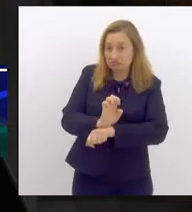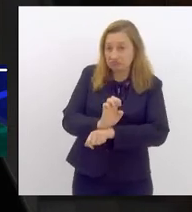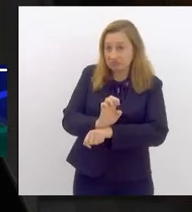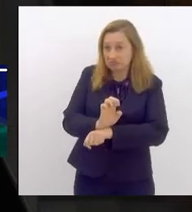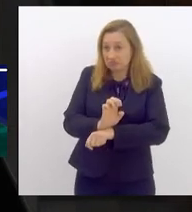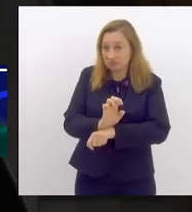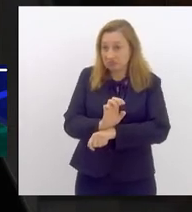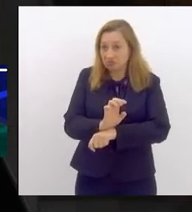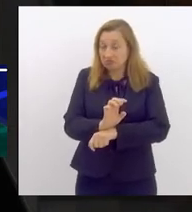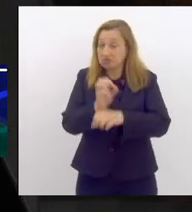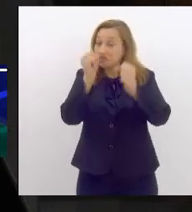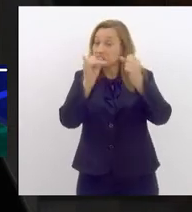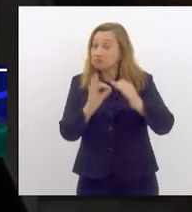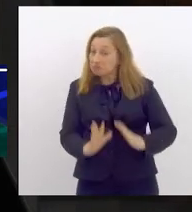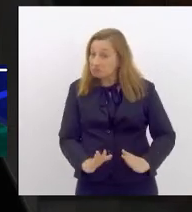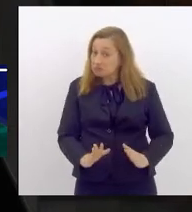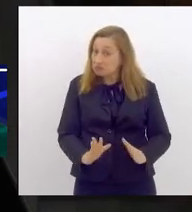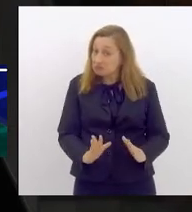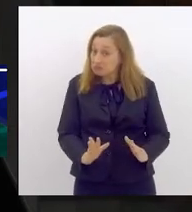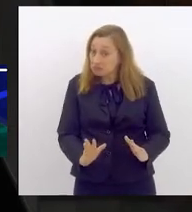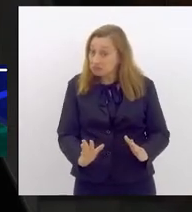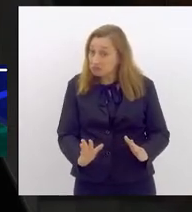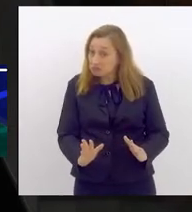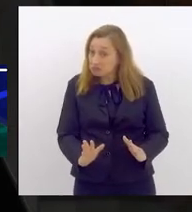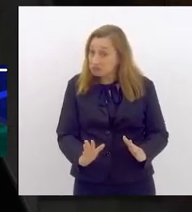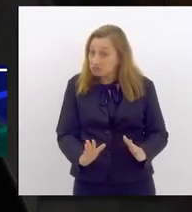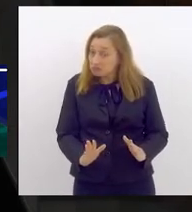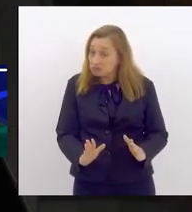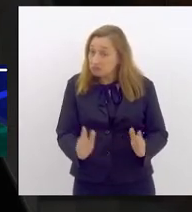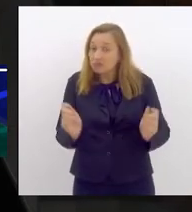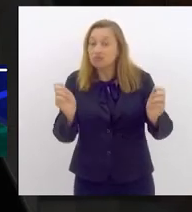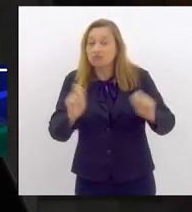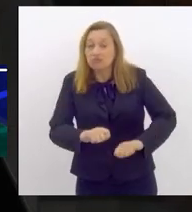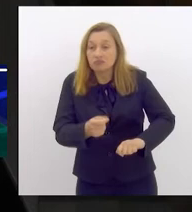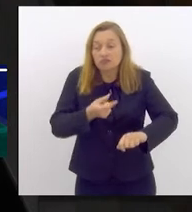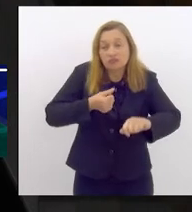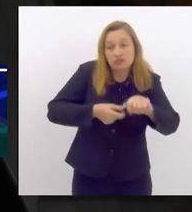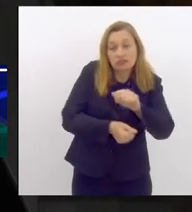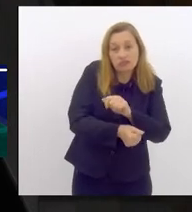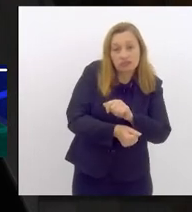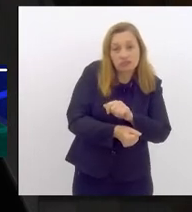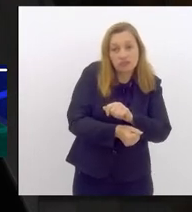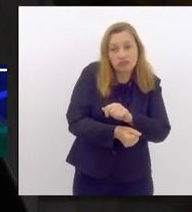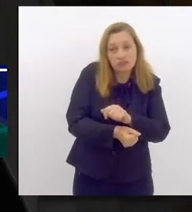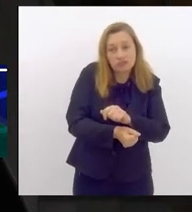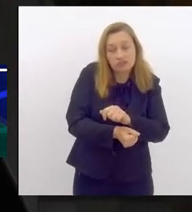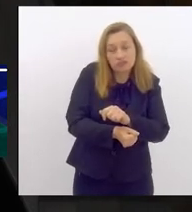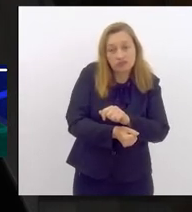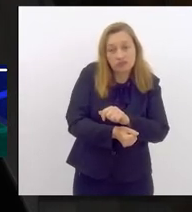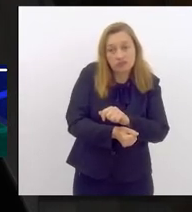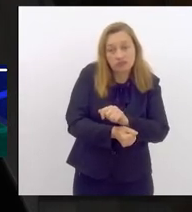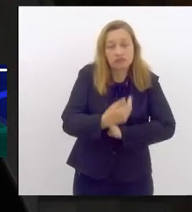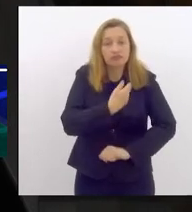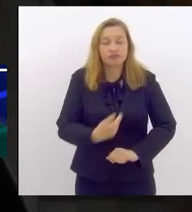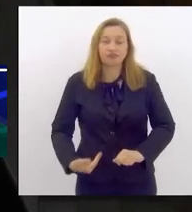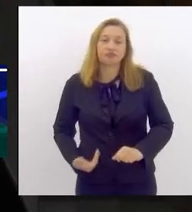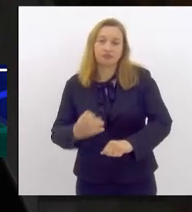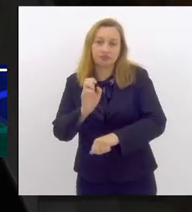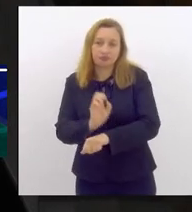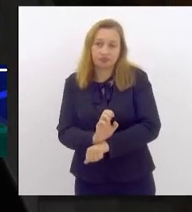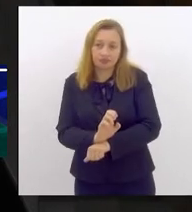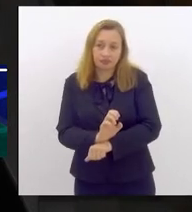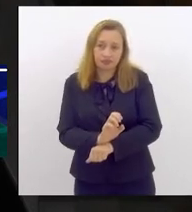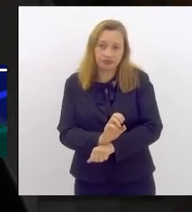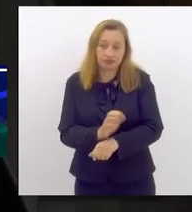e que explica a súbita capacidade de investimento e do Governo do Estado